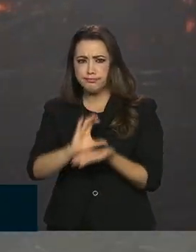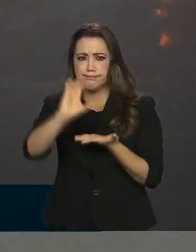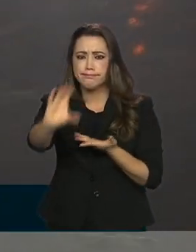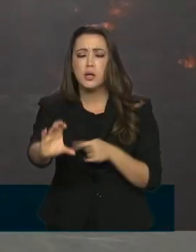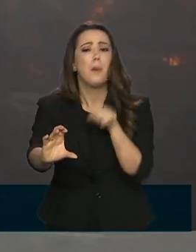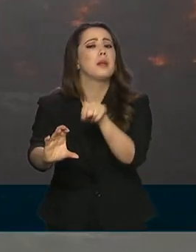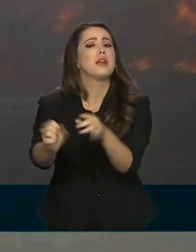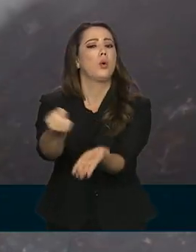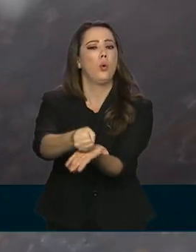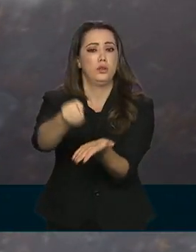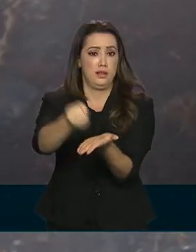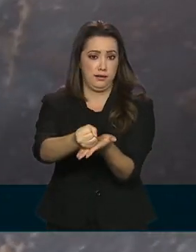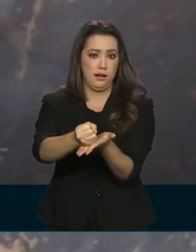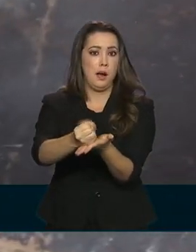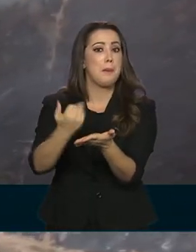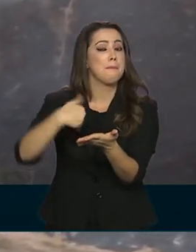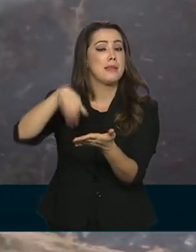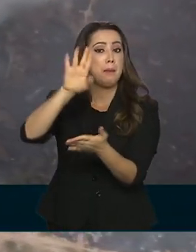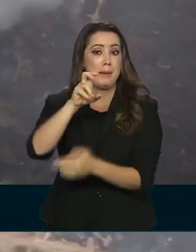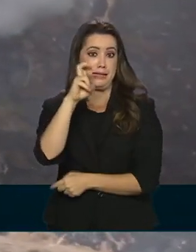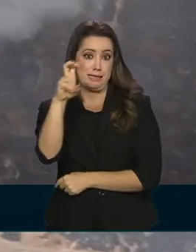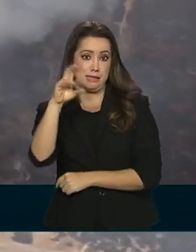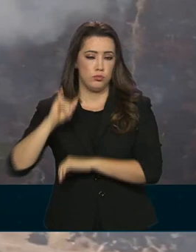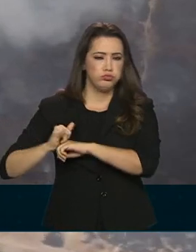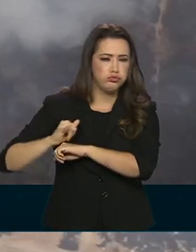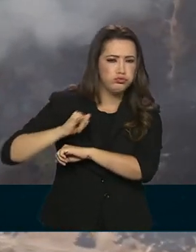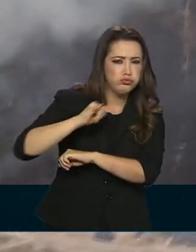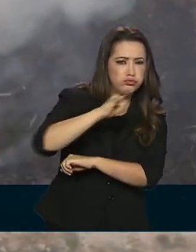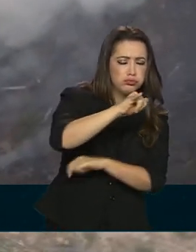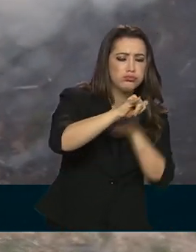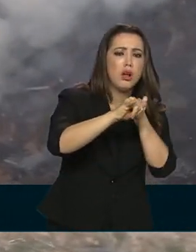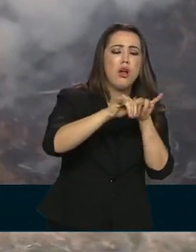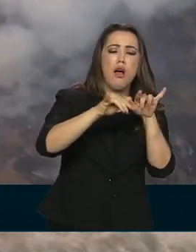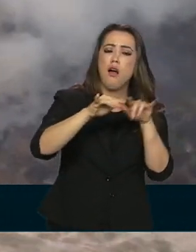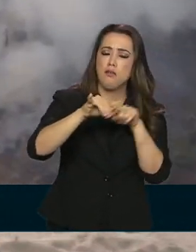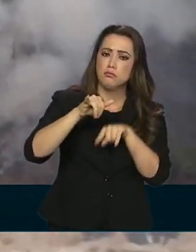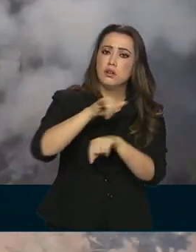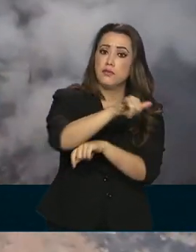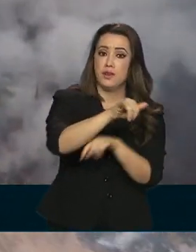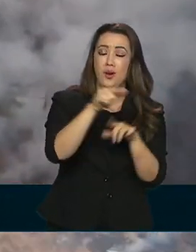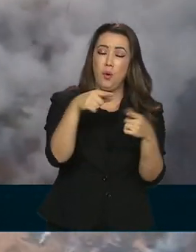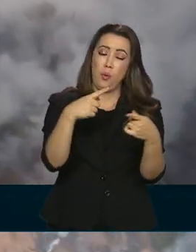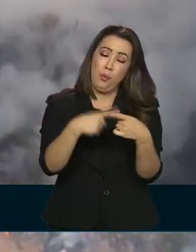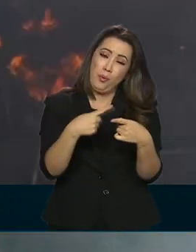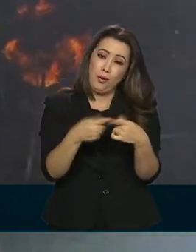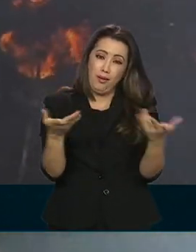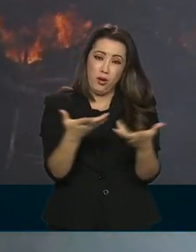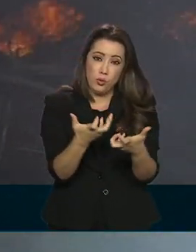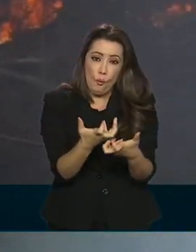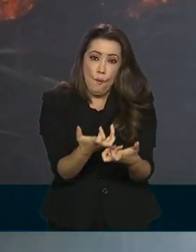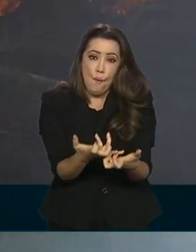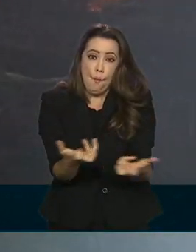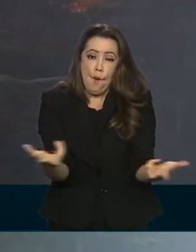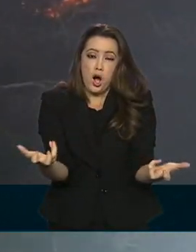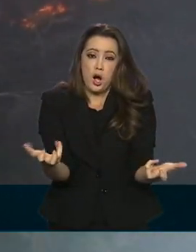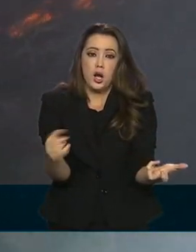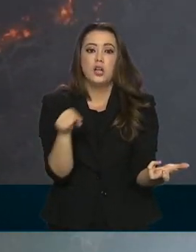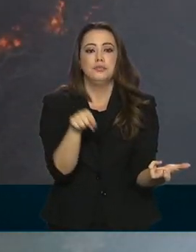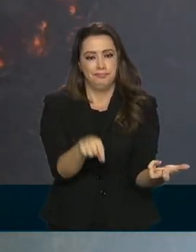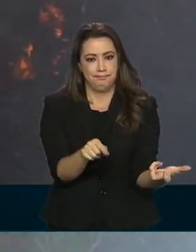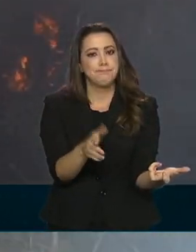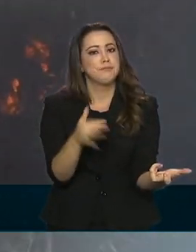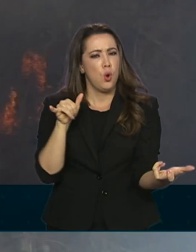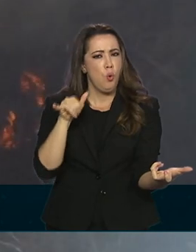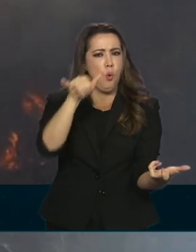para a contratação de mais 5 aeronaves durante o período de maior seca na região. O avião tem capacidade para